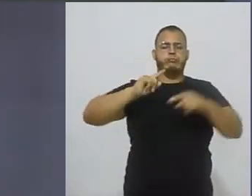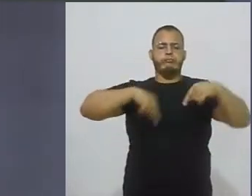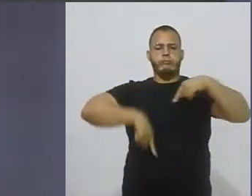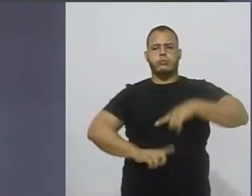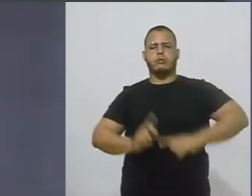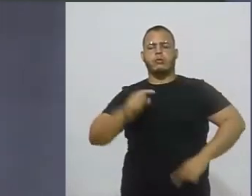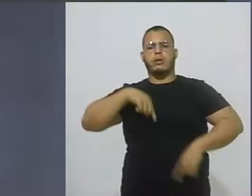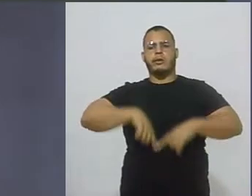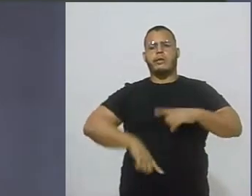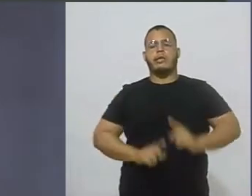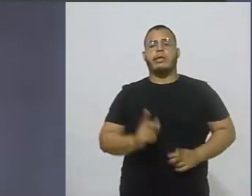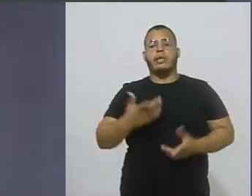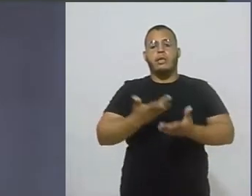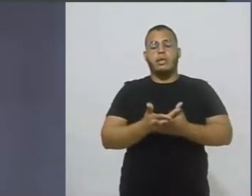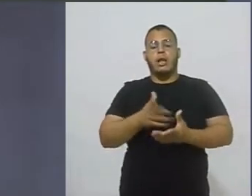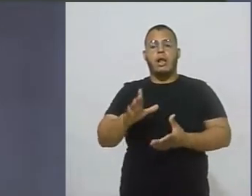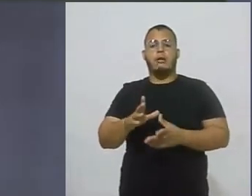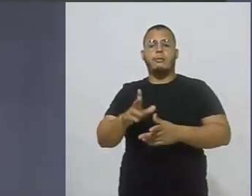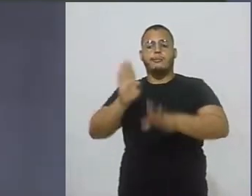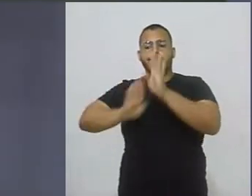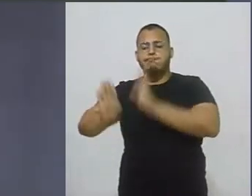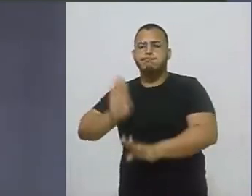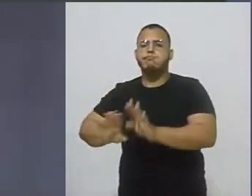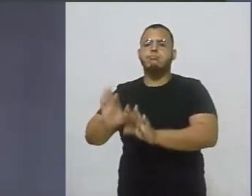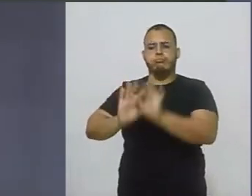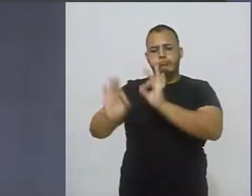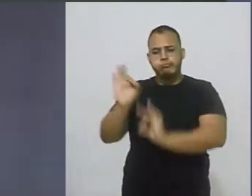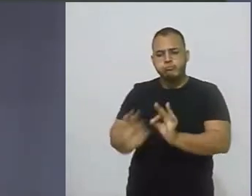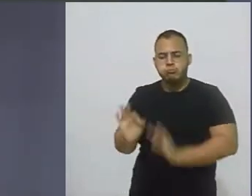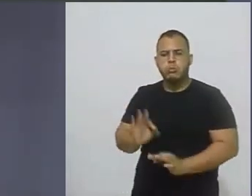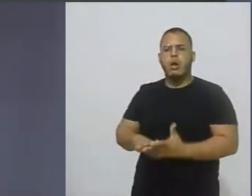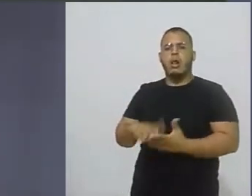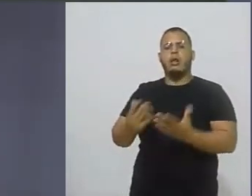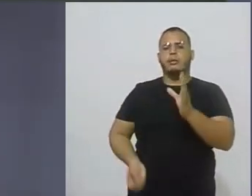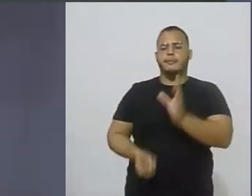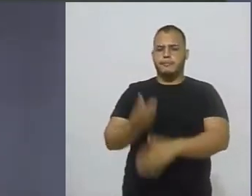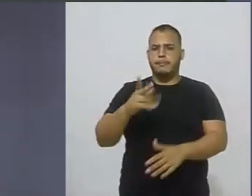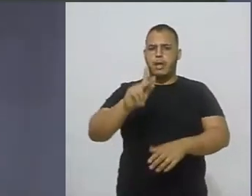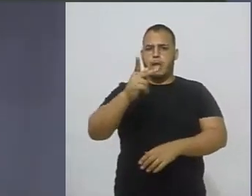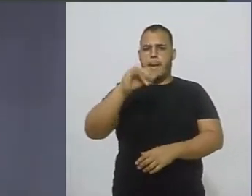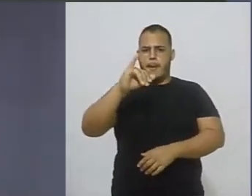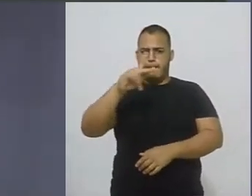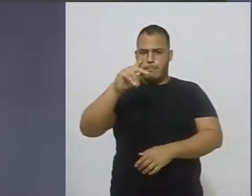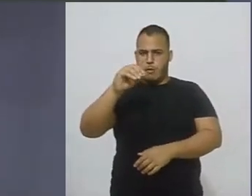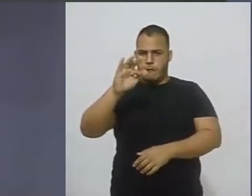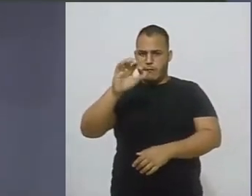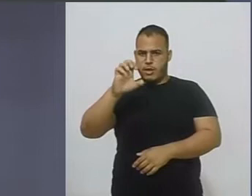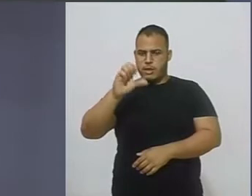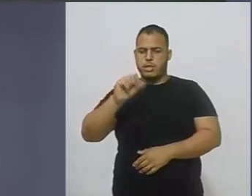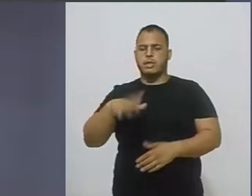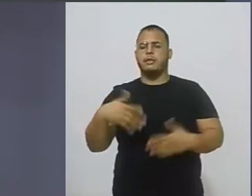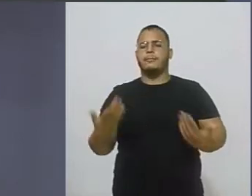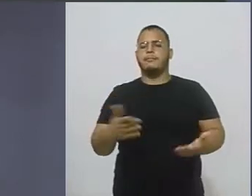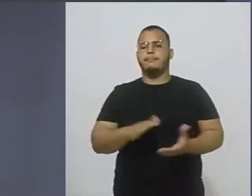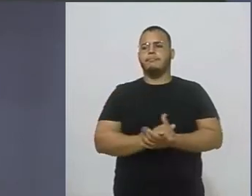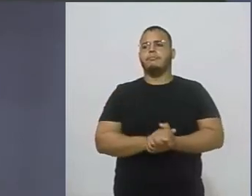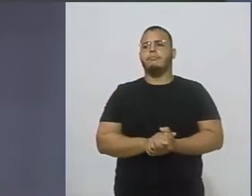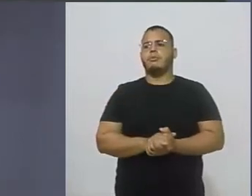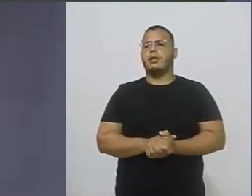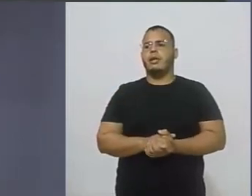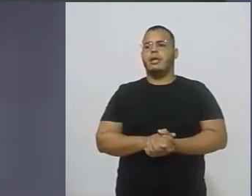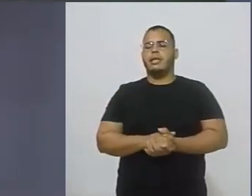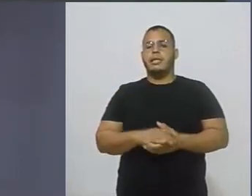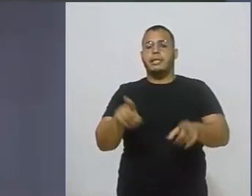estimular secreções dos hormônios produzidos pela hipófise, certo? A gente vai chamar esses hormônios aí do hipotálamo de excitadores